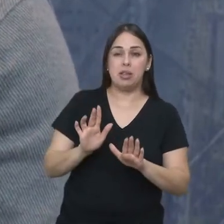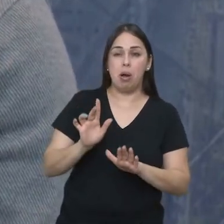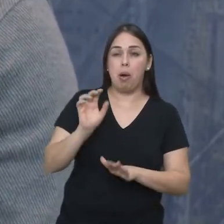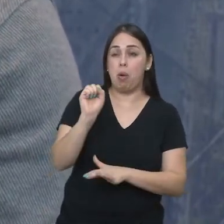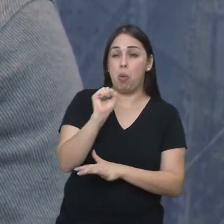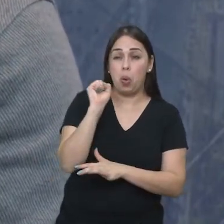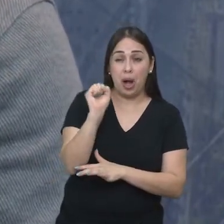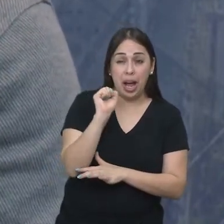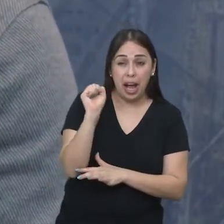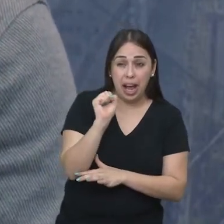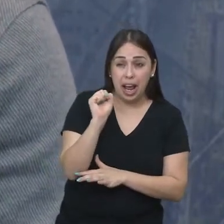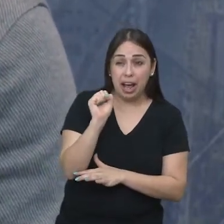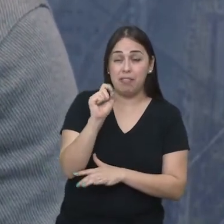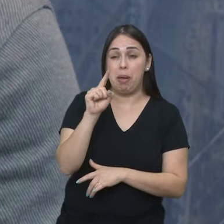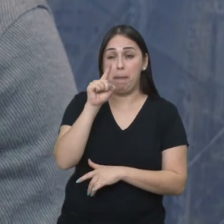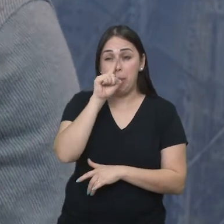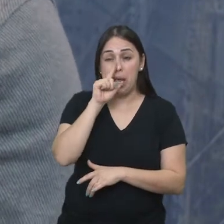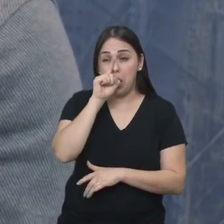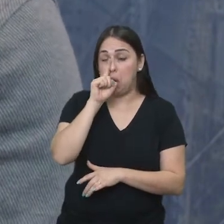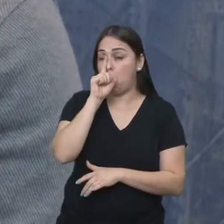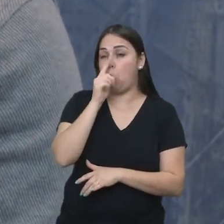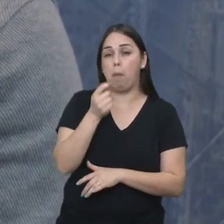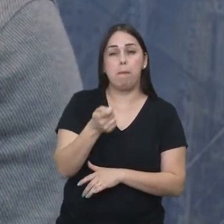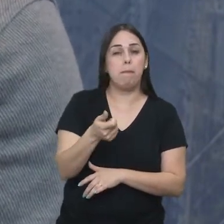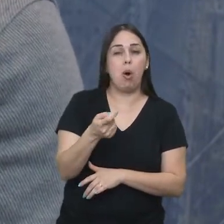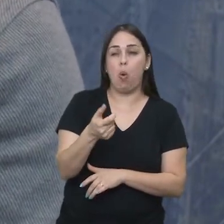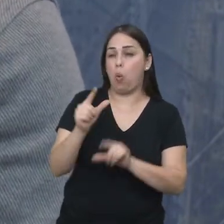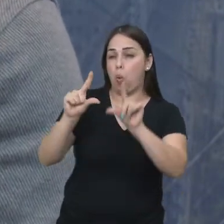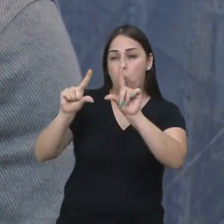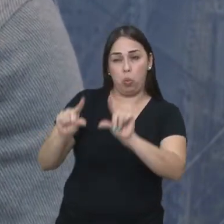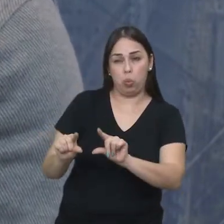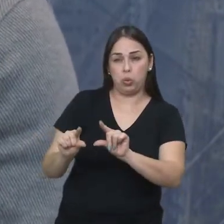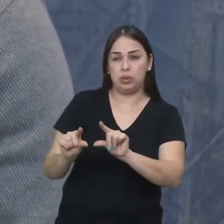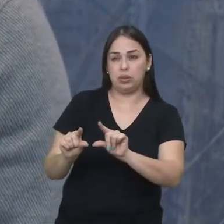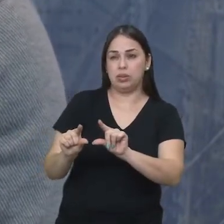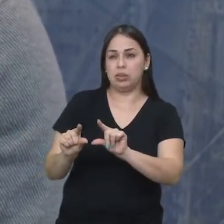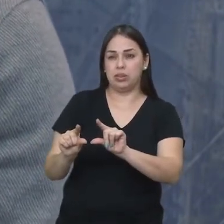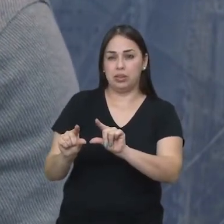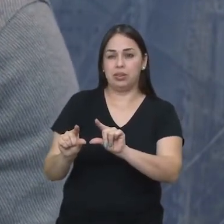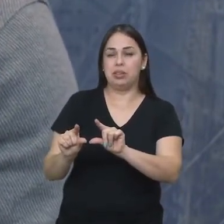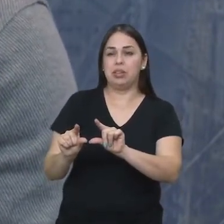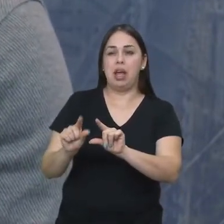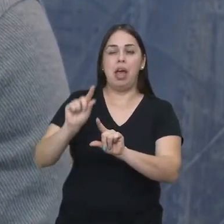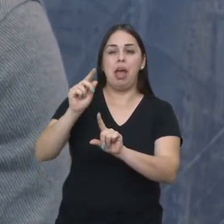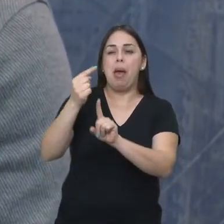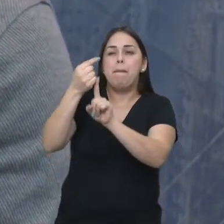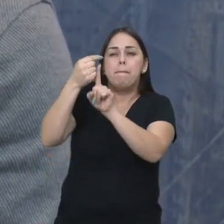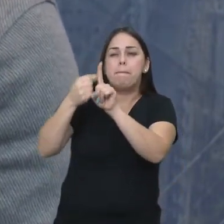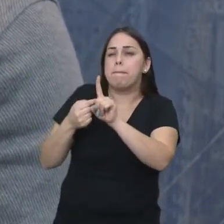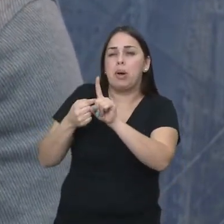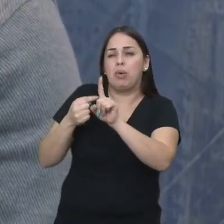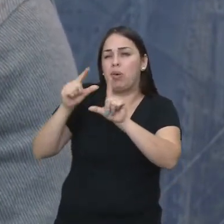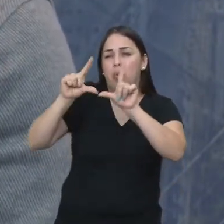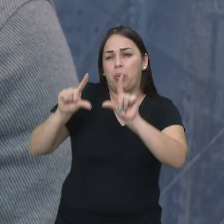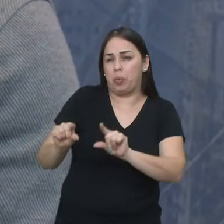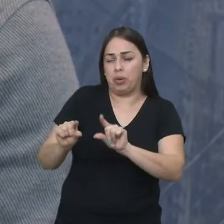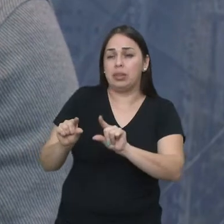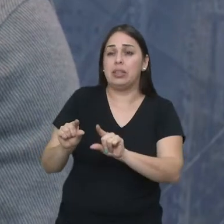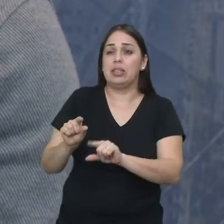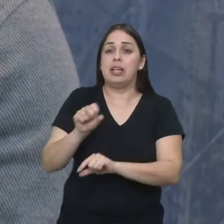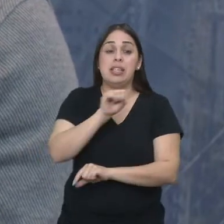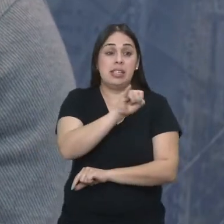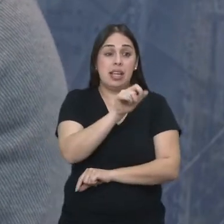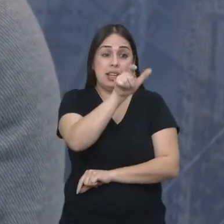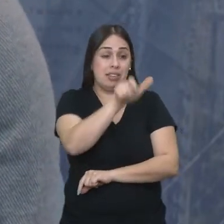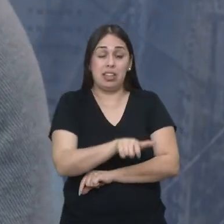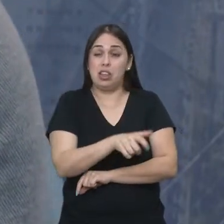risco dela adquirir formas graves é pelo menos umas 50 vezes menor do que o risco